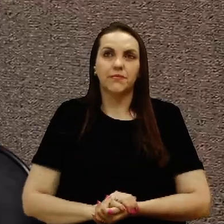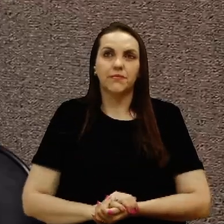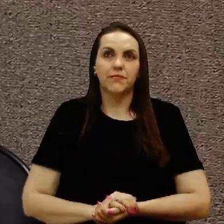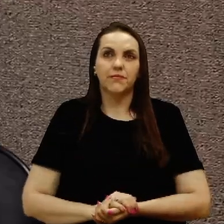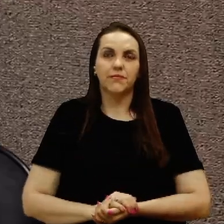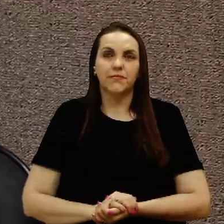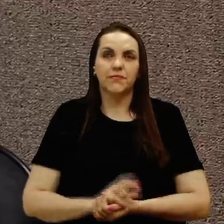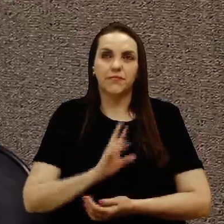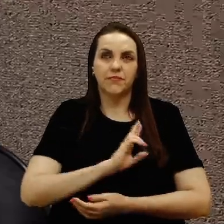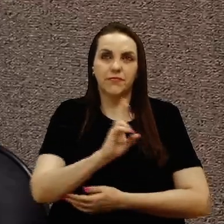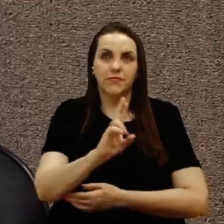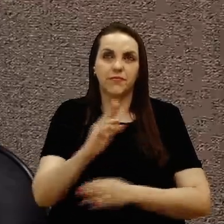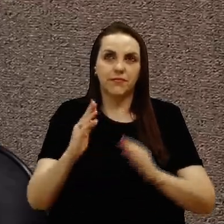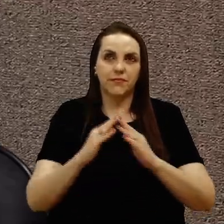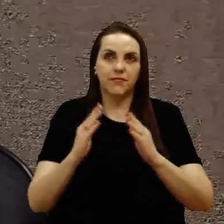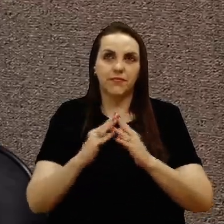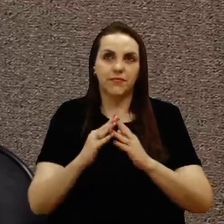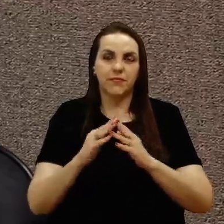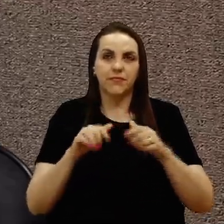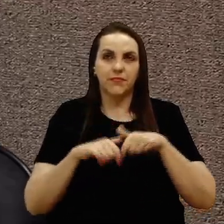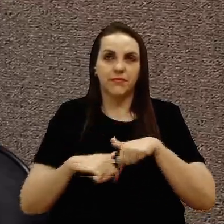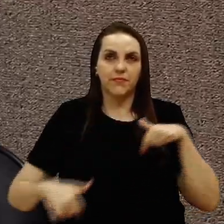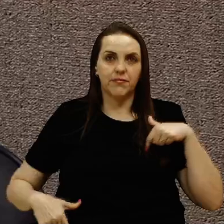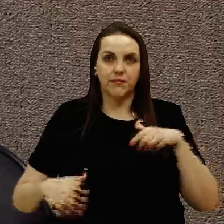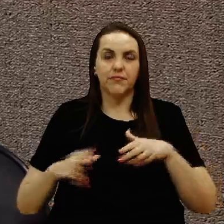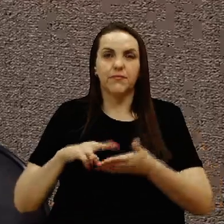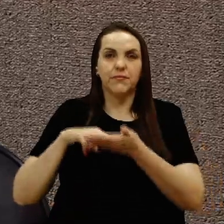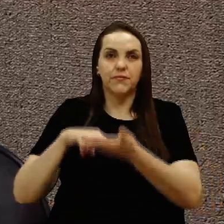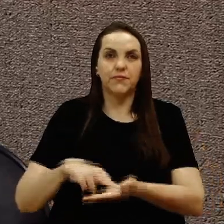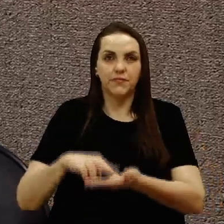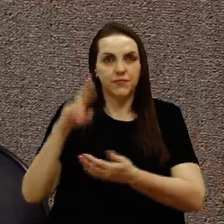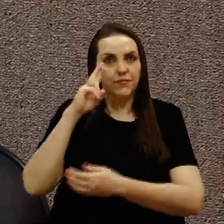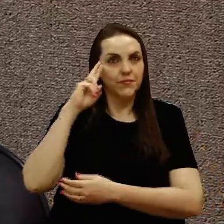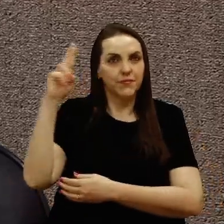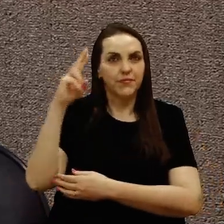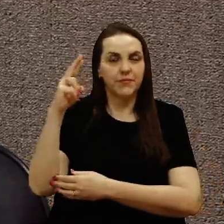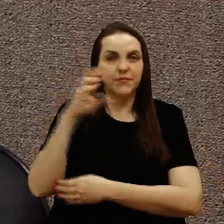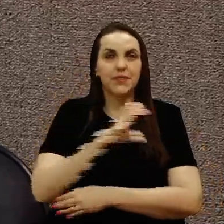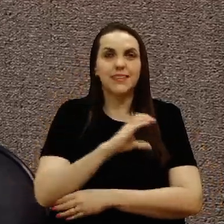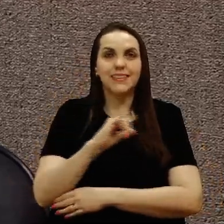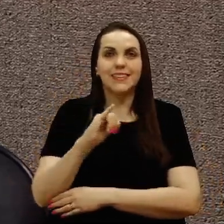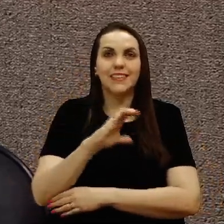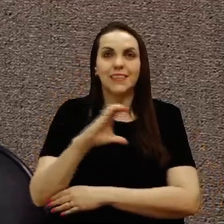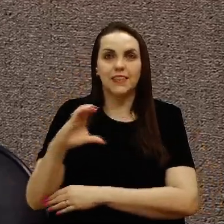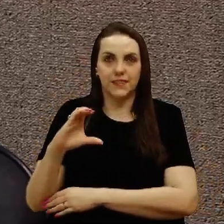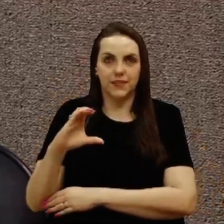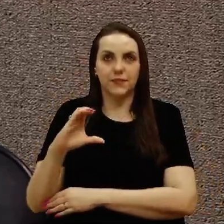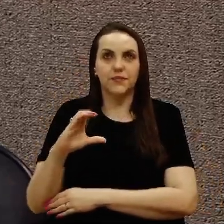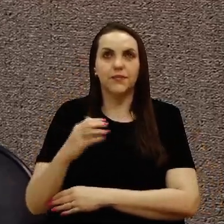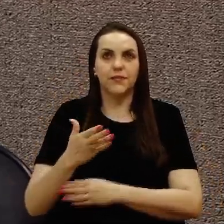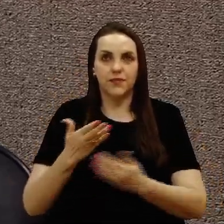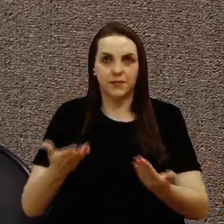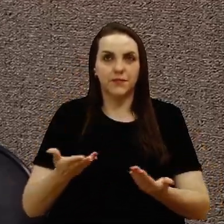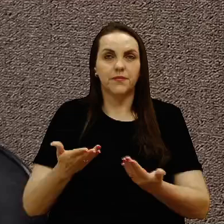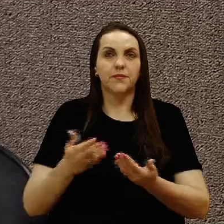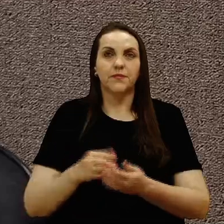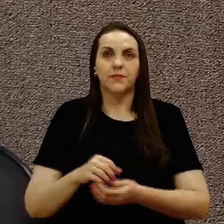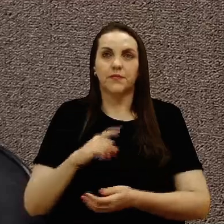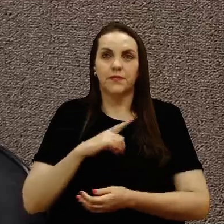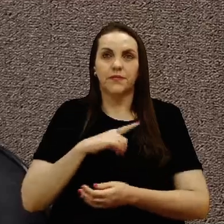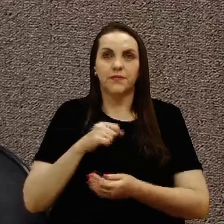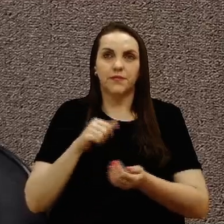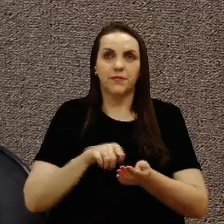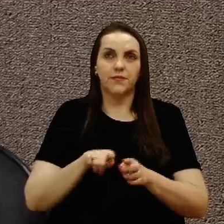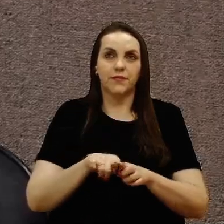posse da nova direção de quem estará à frente da SIC nesse biênio, então quero parabenizar aqui também publicamente, já o fiz